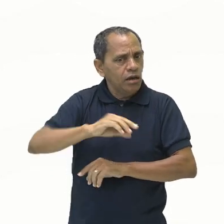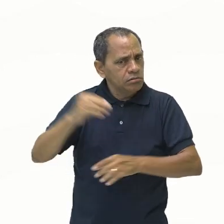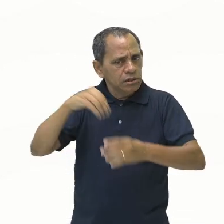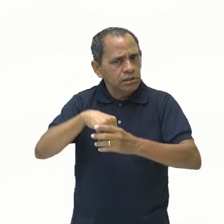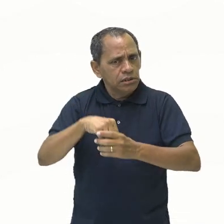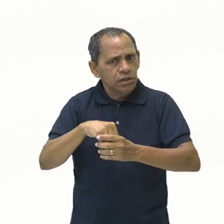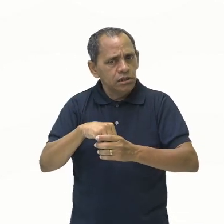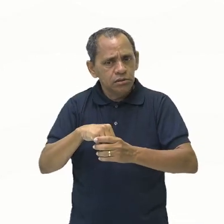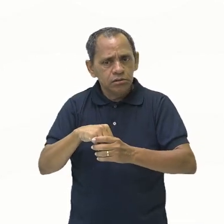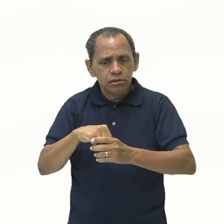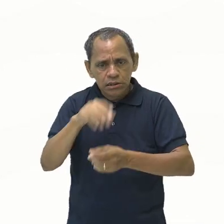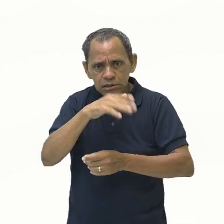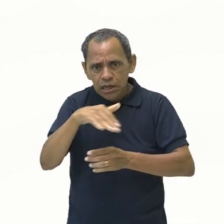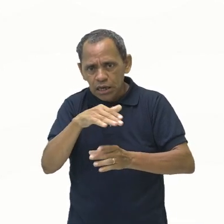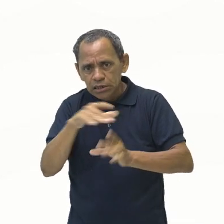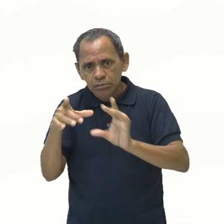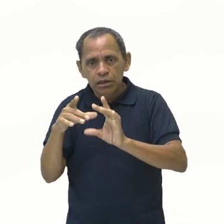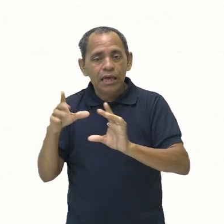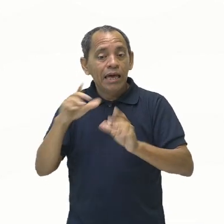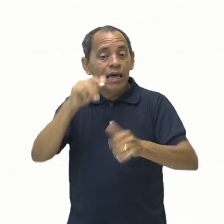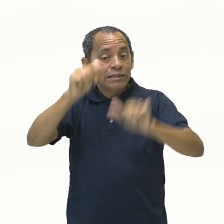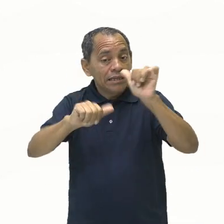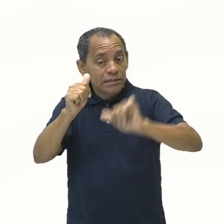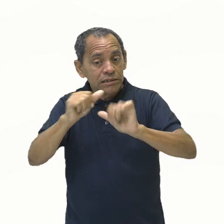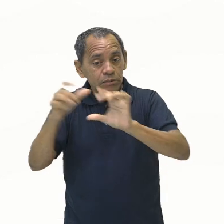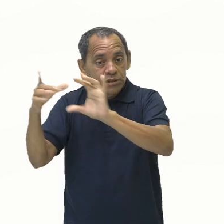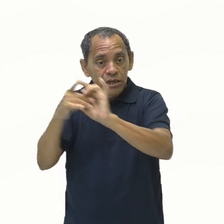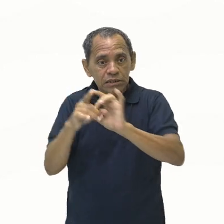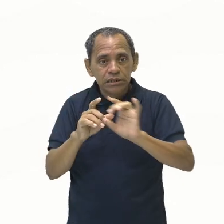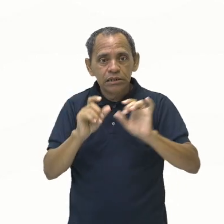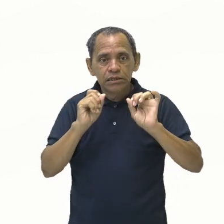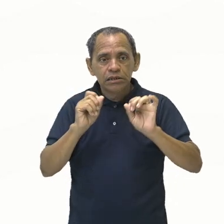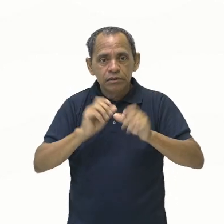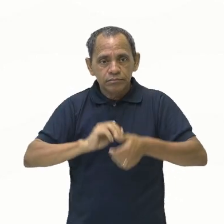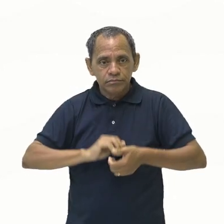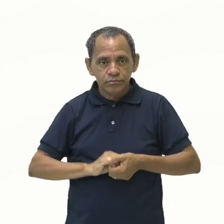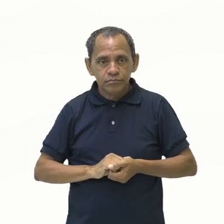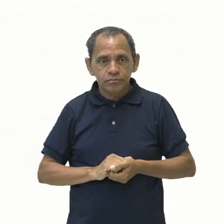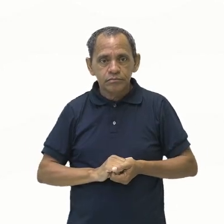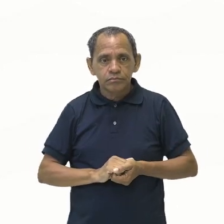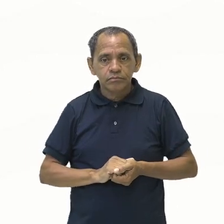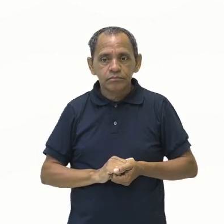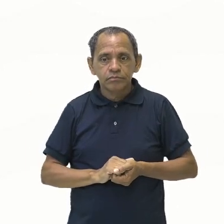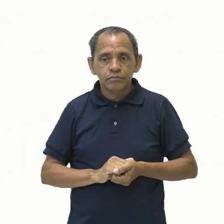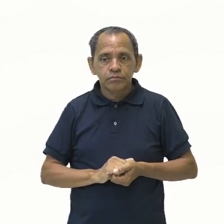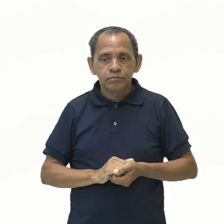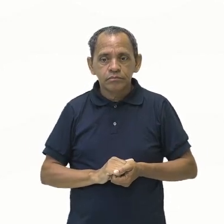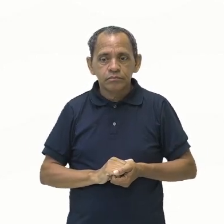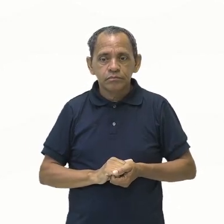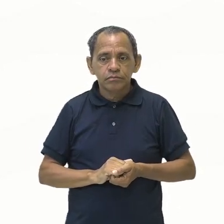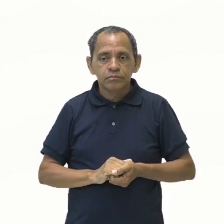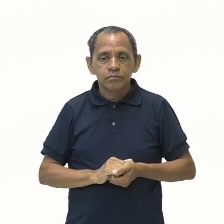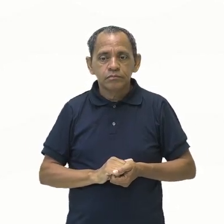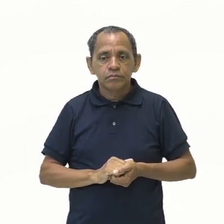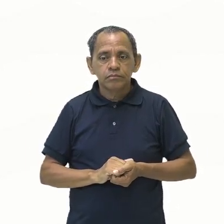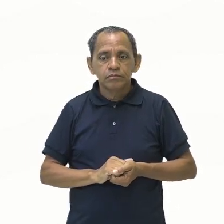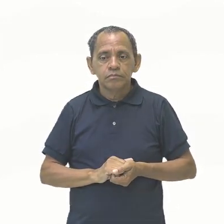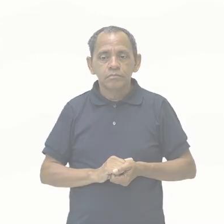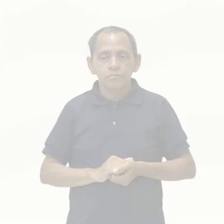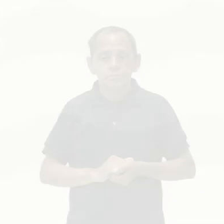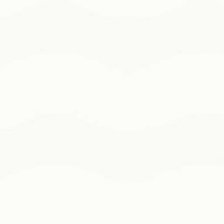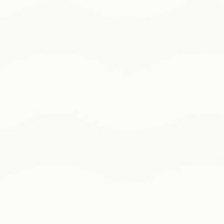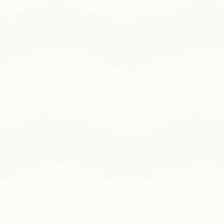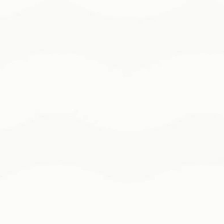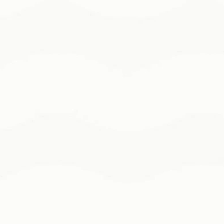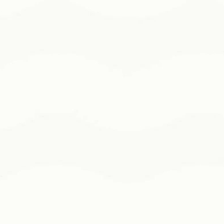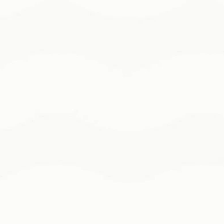Tá, analisamos a cadeia. Agora vamos para o resto da questão. Aberta, ramificada, insaturada, heterogênea, na